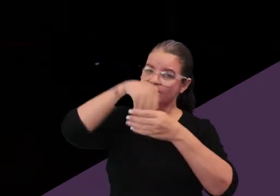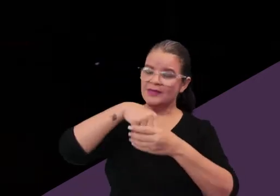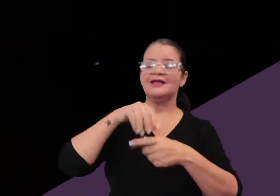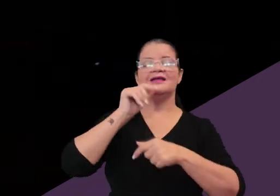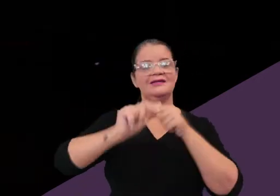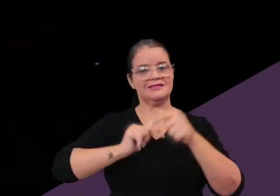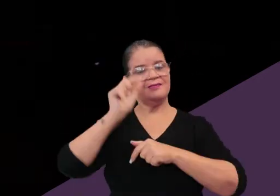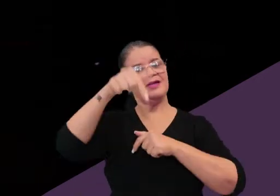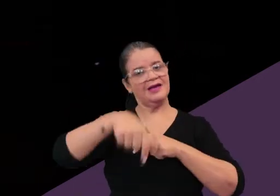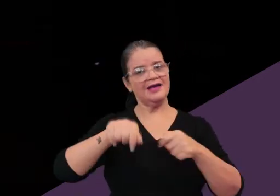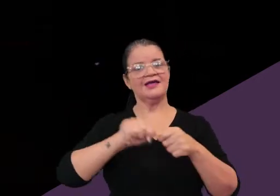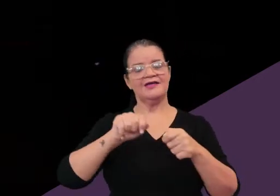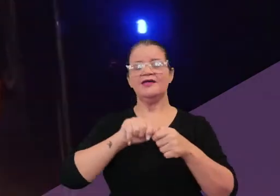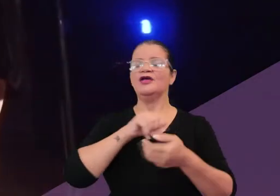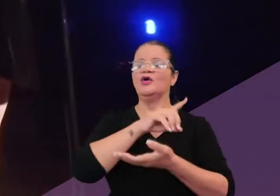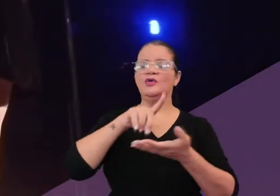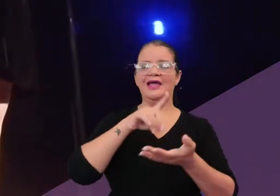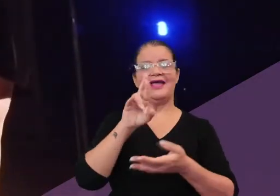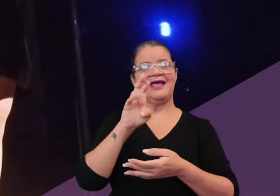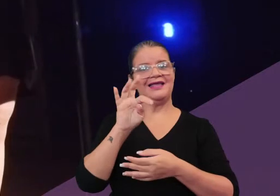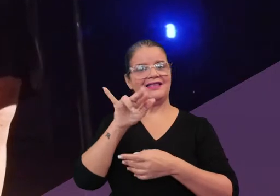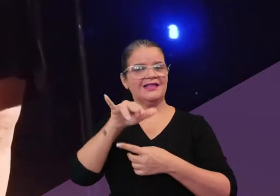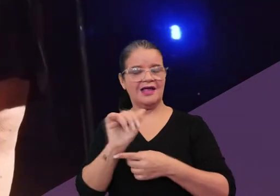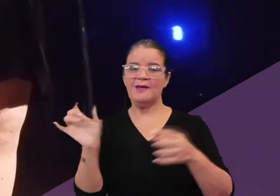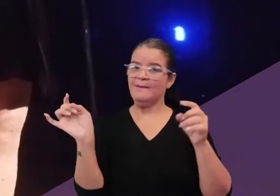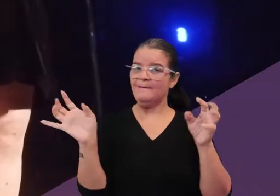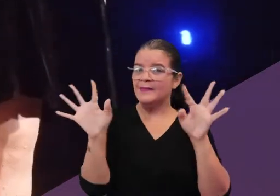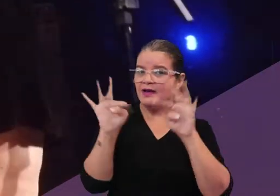o disco Retinta. E para finalizar, eu queria apresentar,